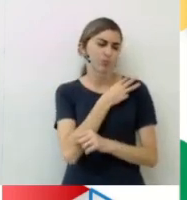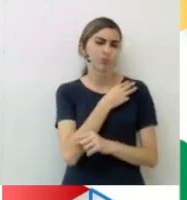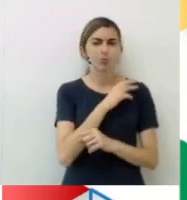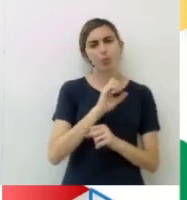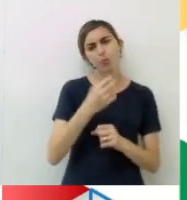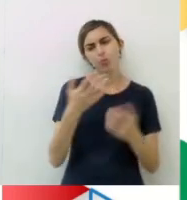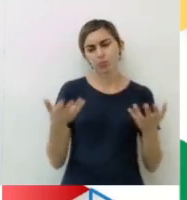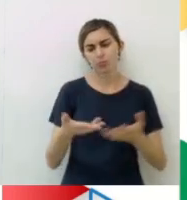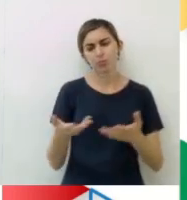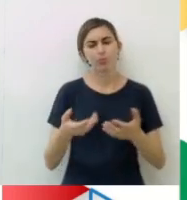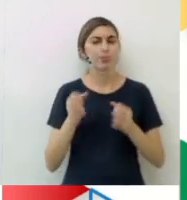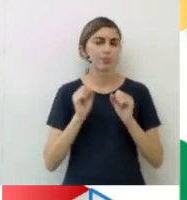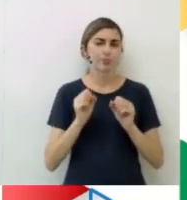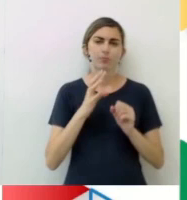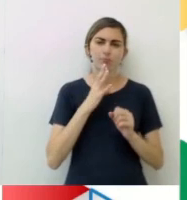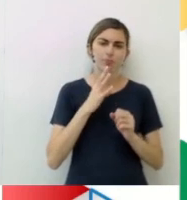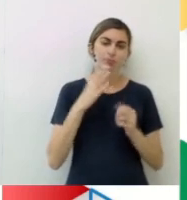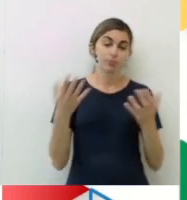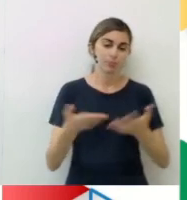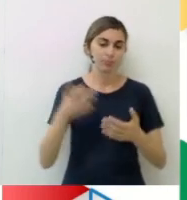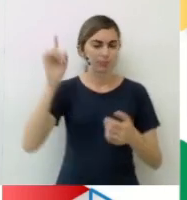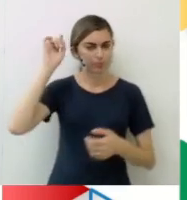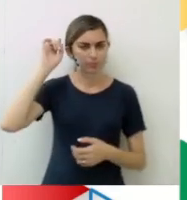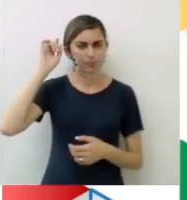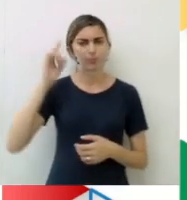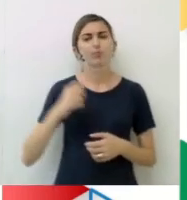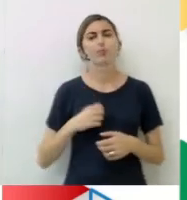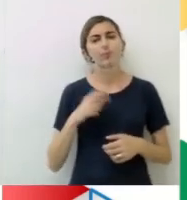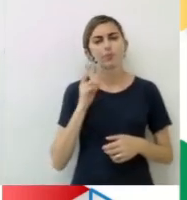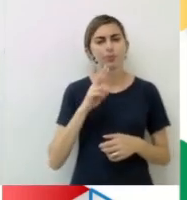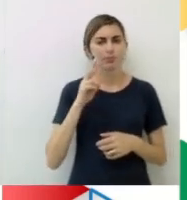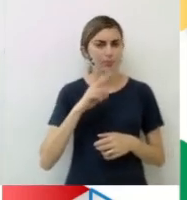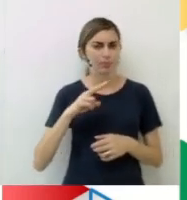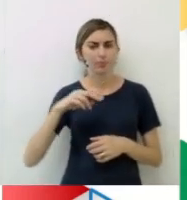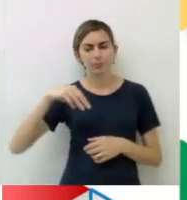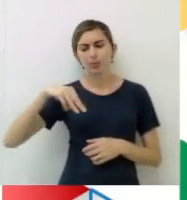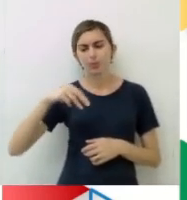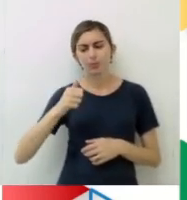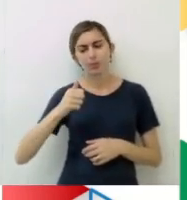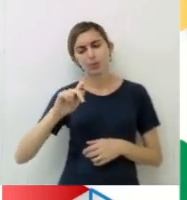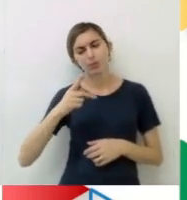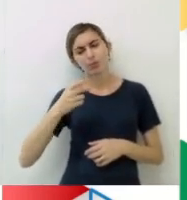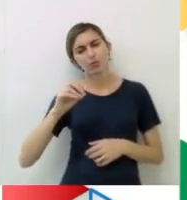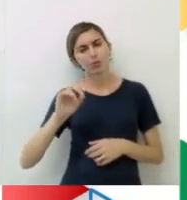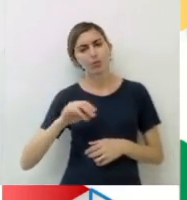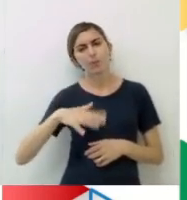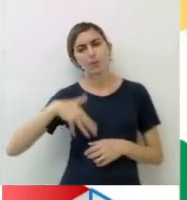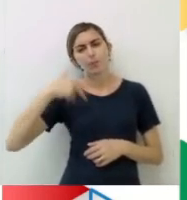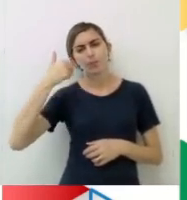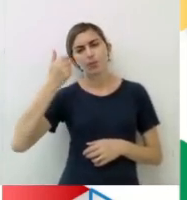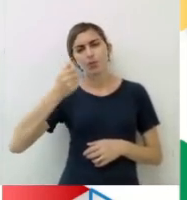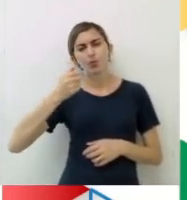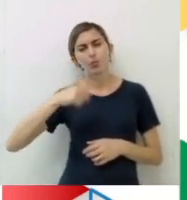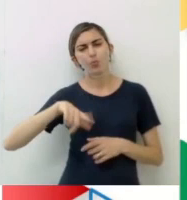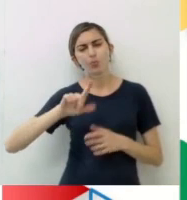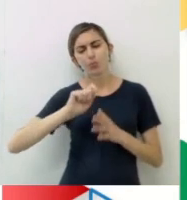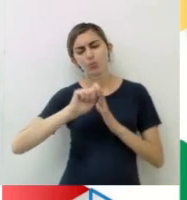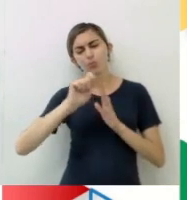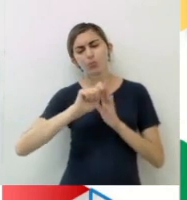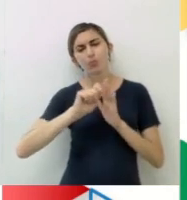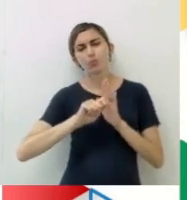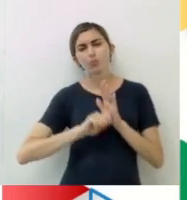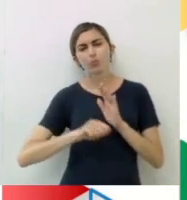queiram, a obra Dom Casmurro de Machado de Assis. Lembrar que Machado é tido o melhor ou maior